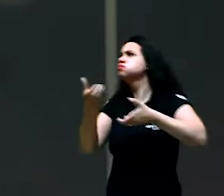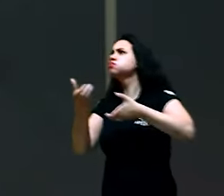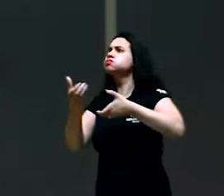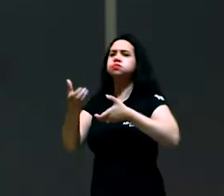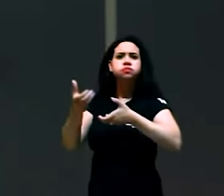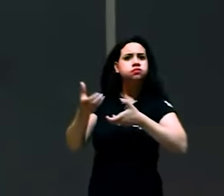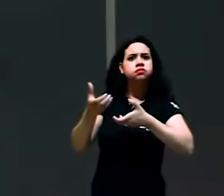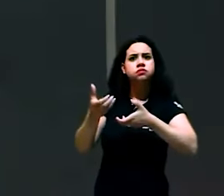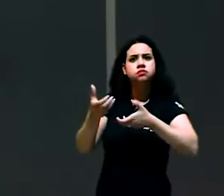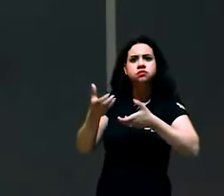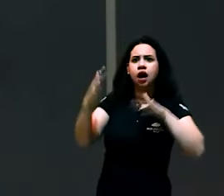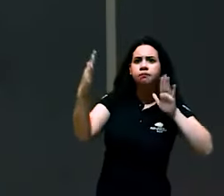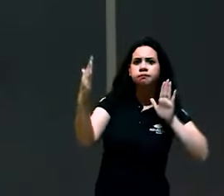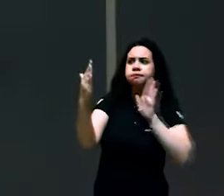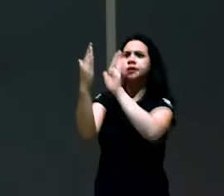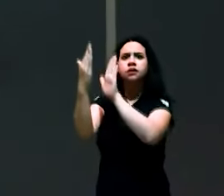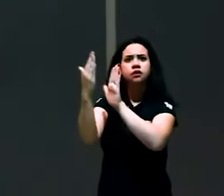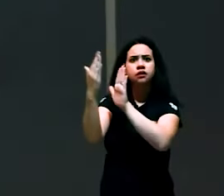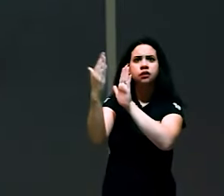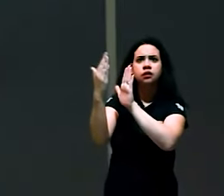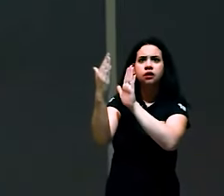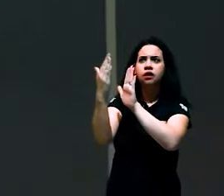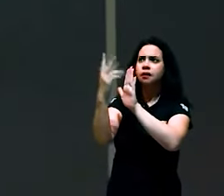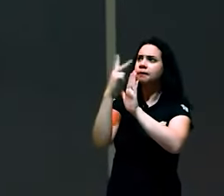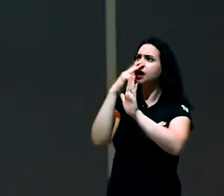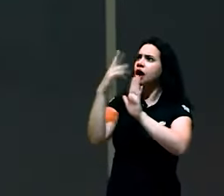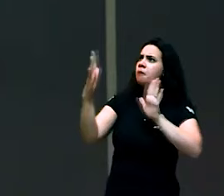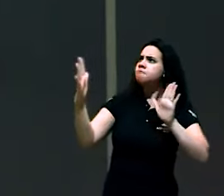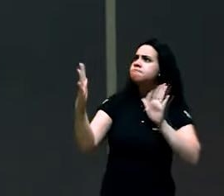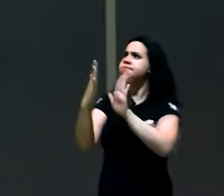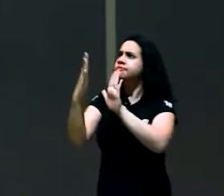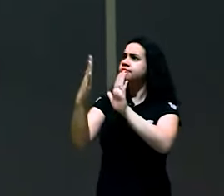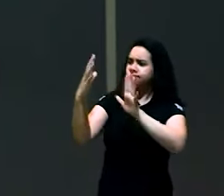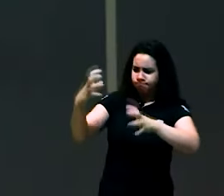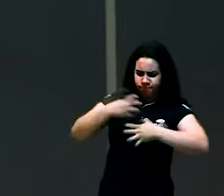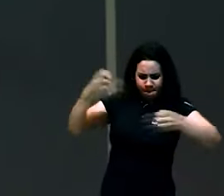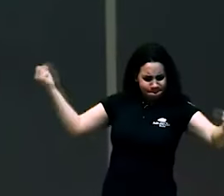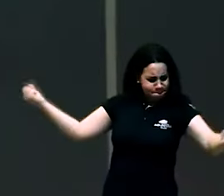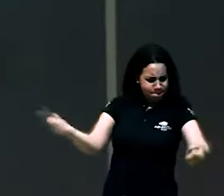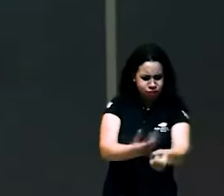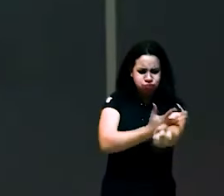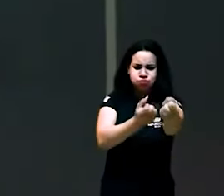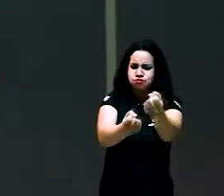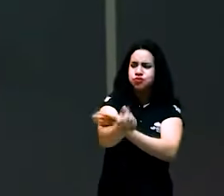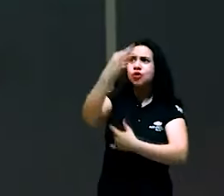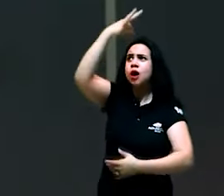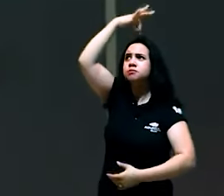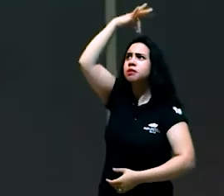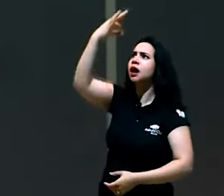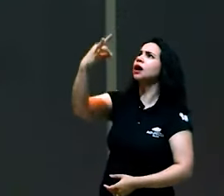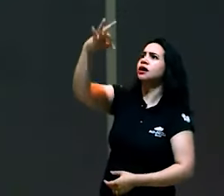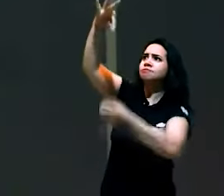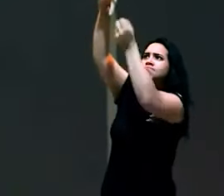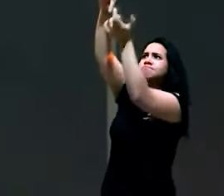pessoa, mas quando chegavam lá era impactado da glória de Deus, a presença do Espírito, era a chama do fogo de